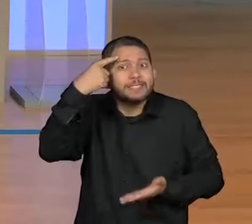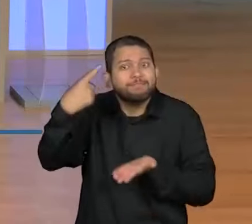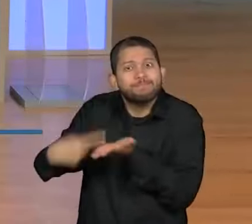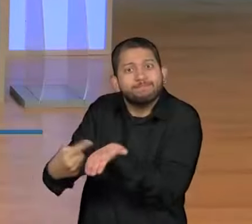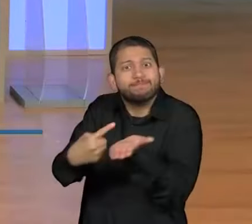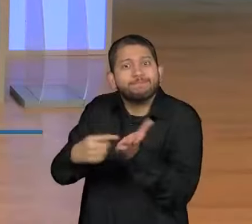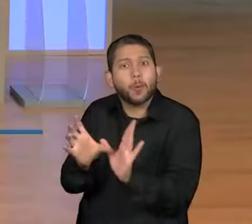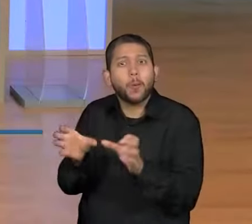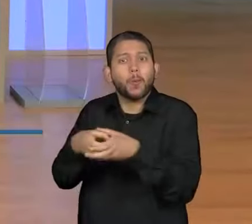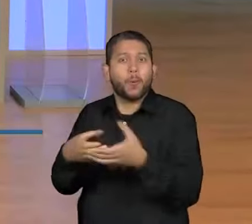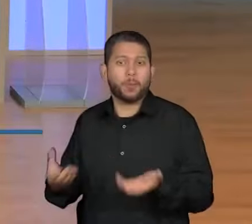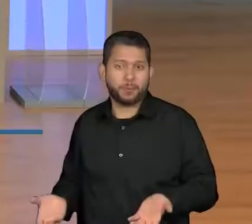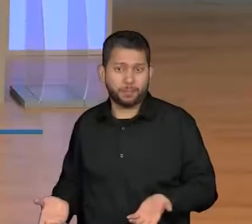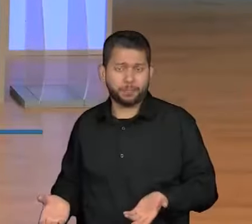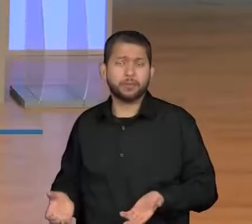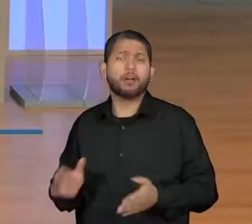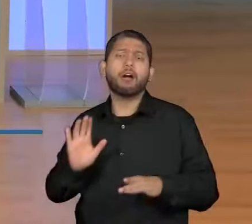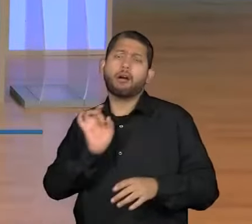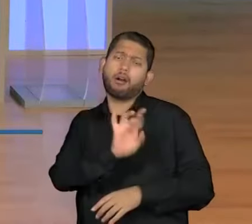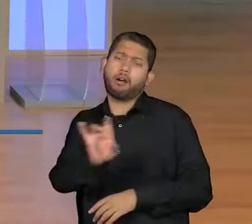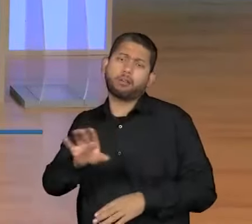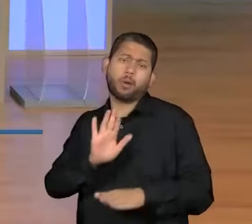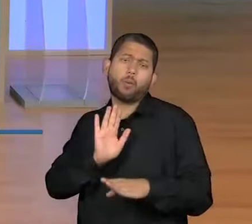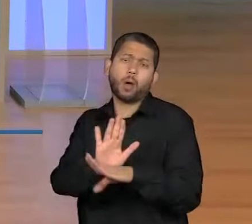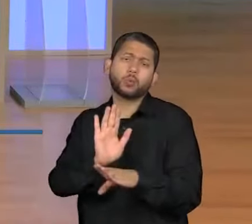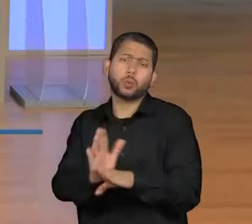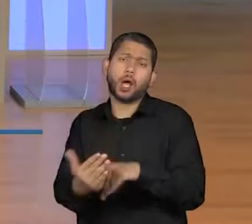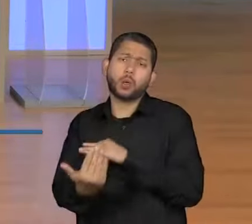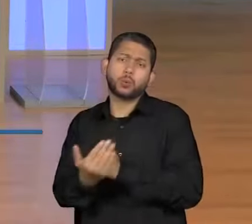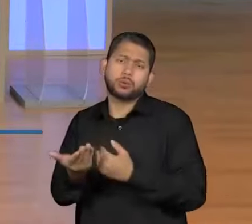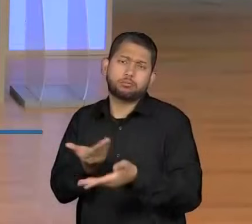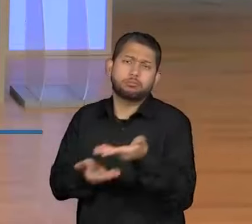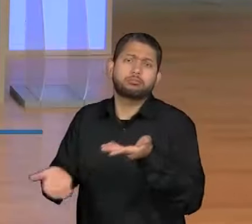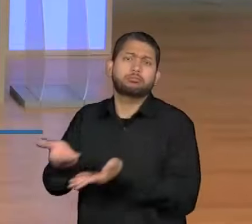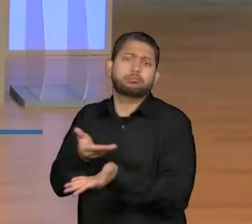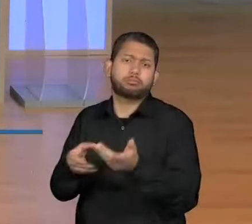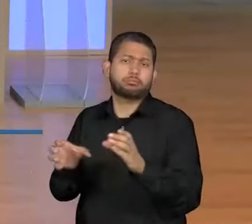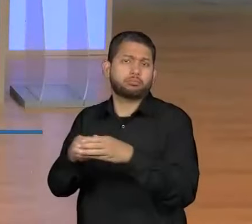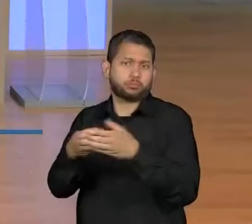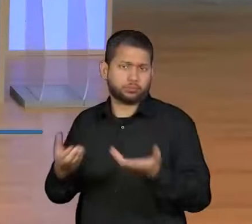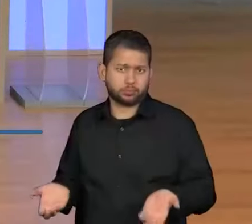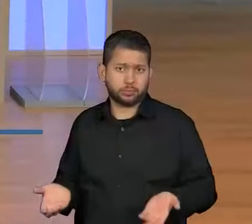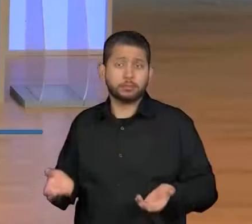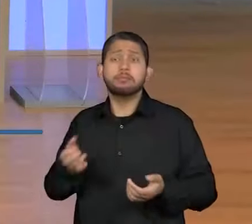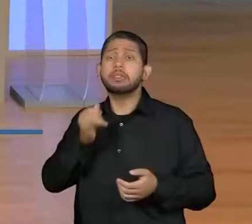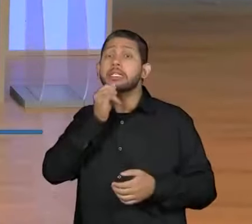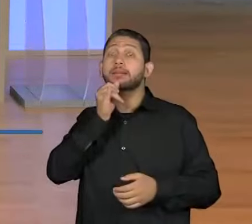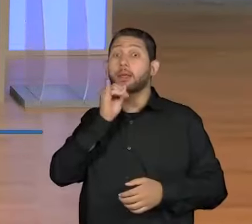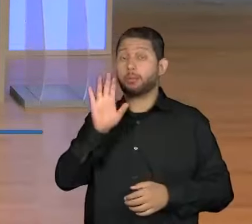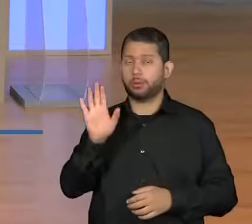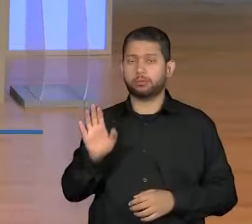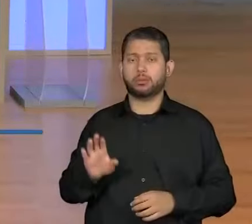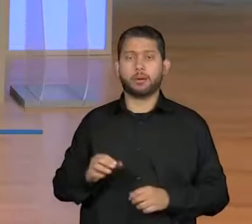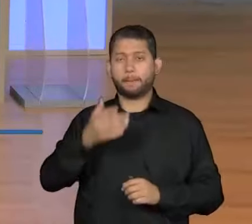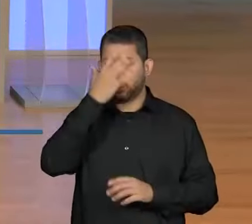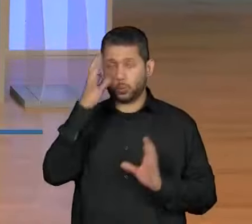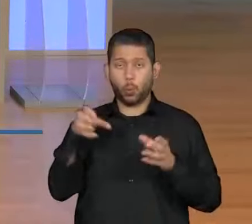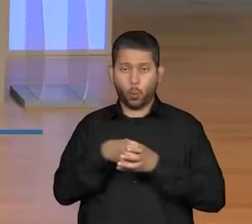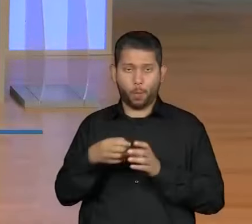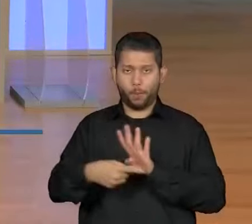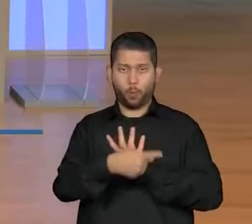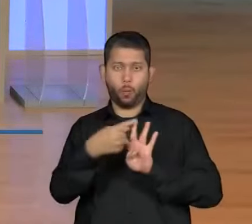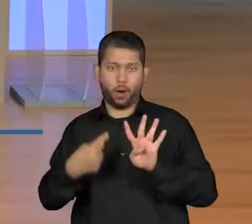cada pessoa também pode colaborar com o que ela souber fazer de melhor, com a parte escrita, com a parte de